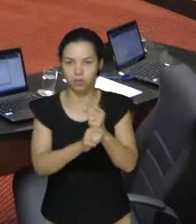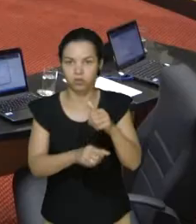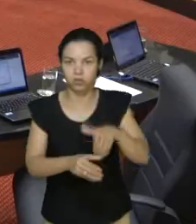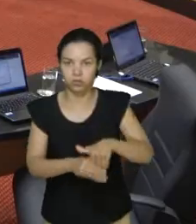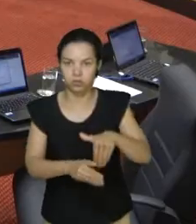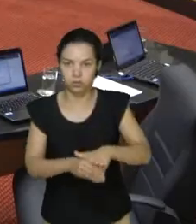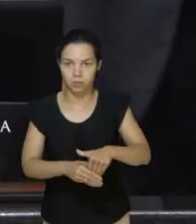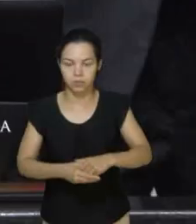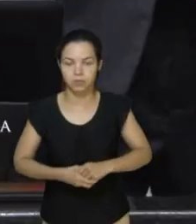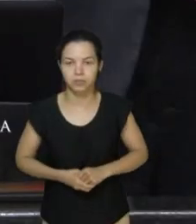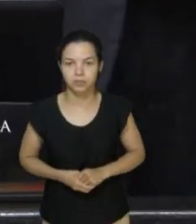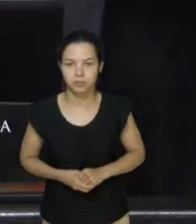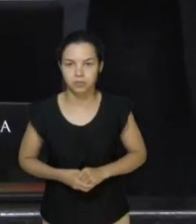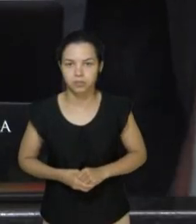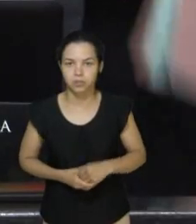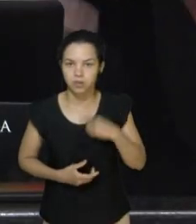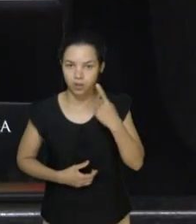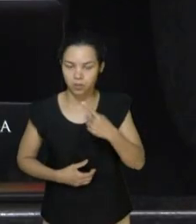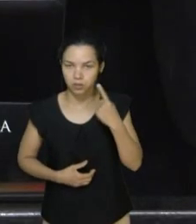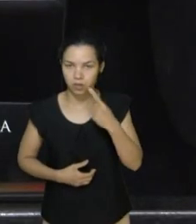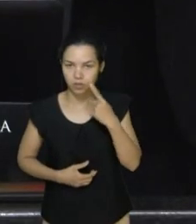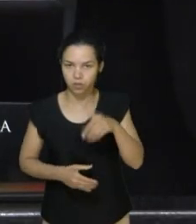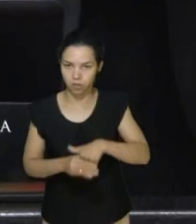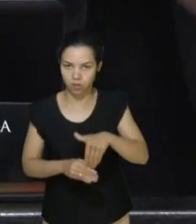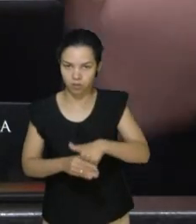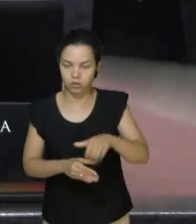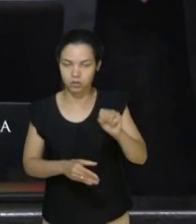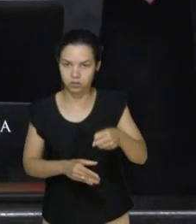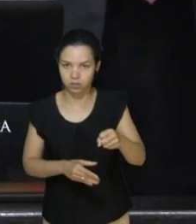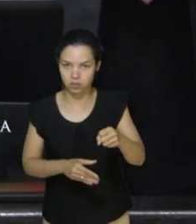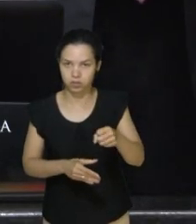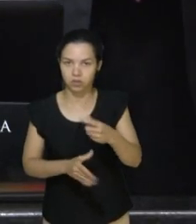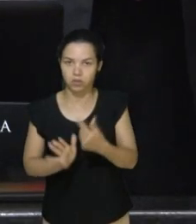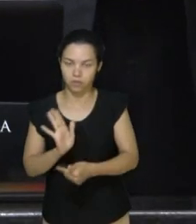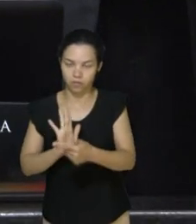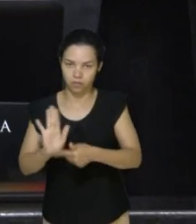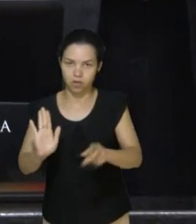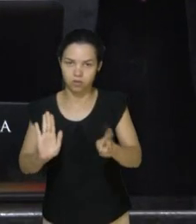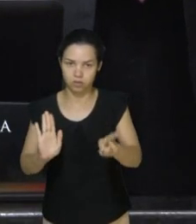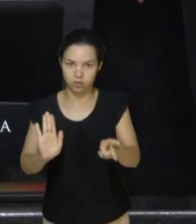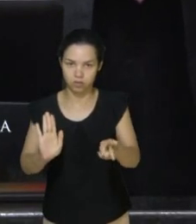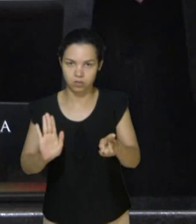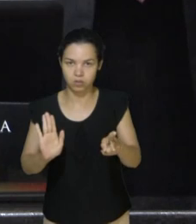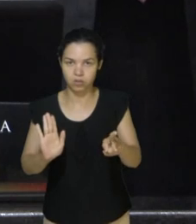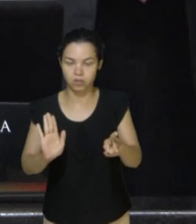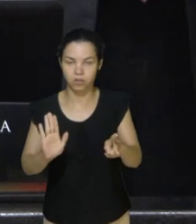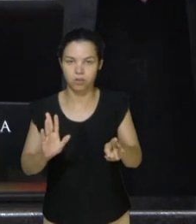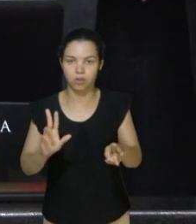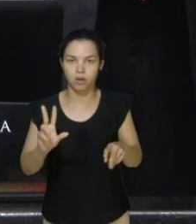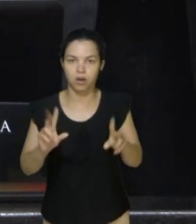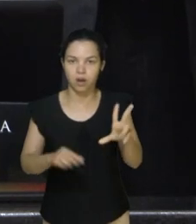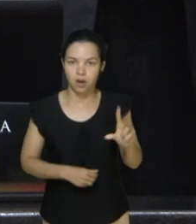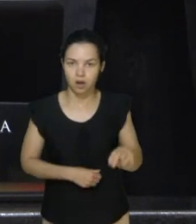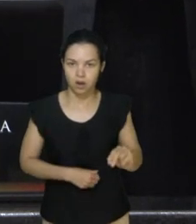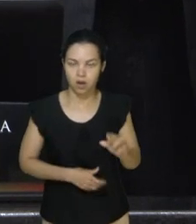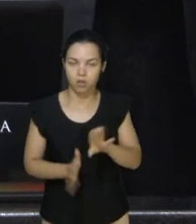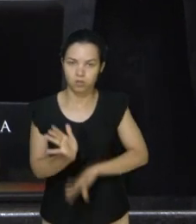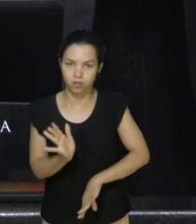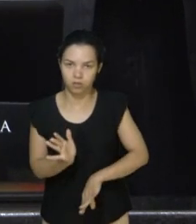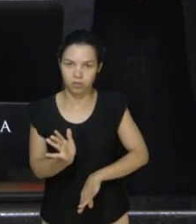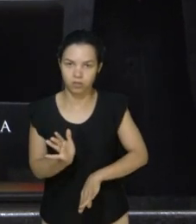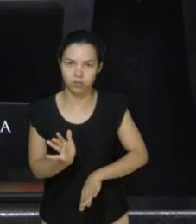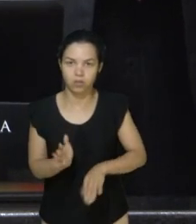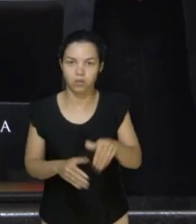painel, os deputados que votarem sim, mantêm o veto, quem vota não, rejeita o veto. Voto 2, rejeita. Vota 2,